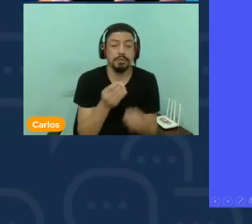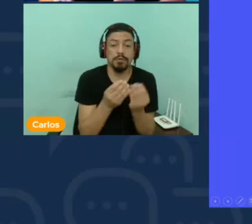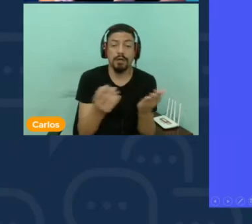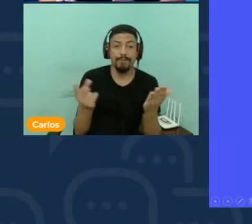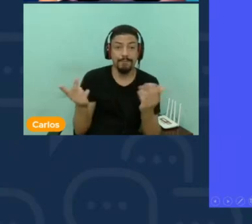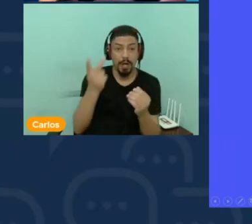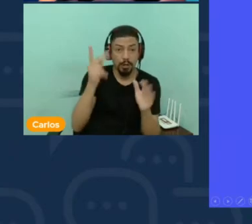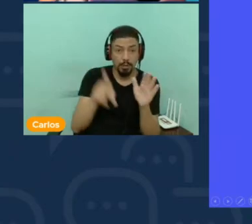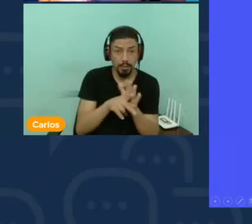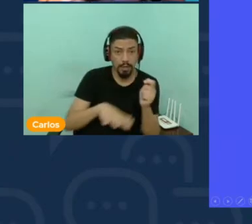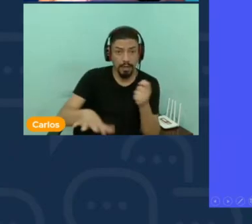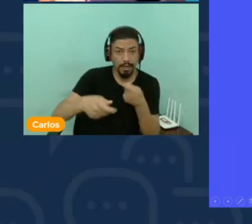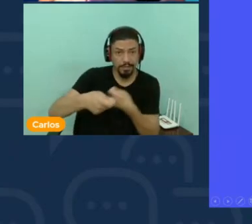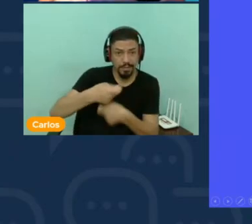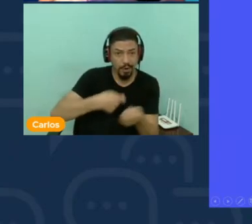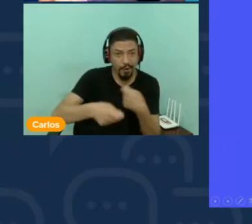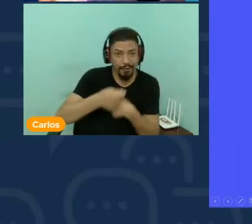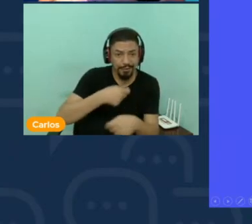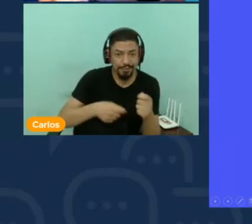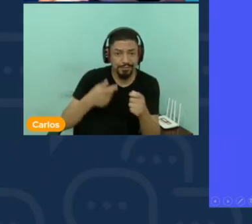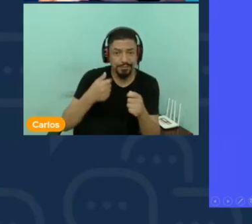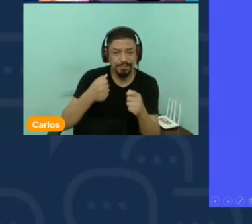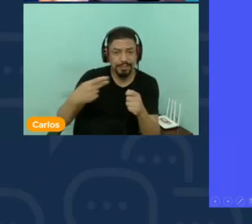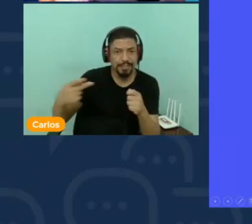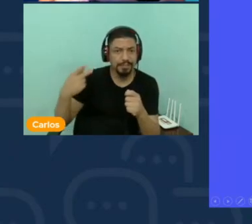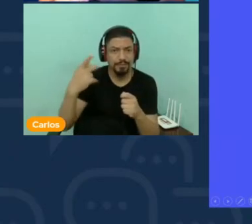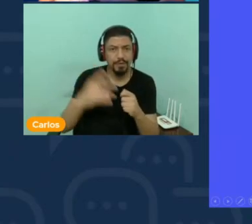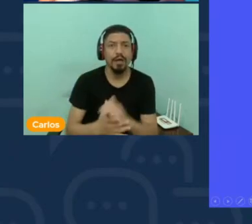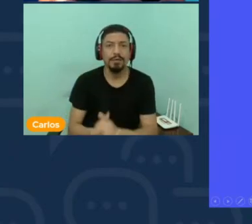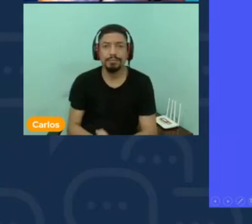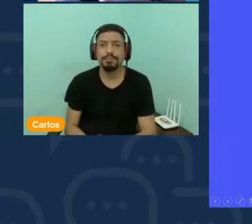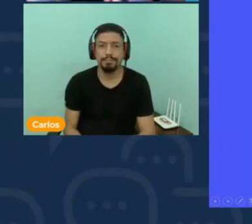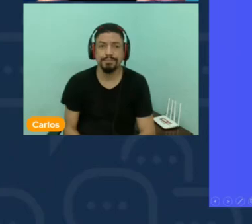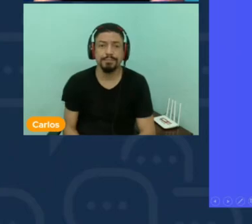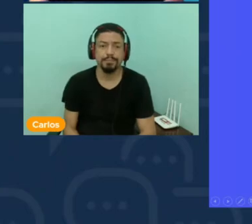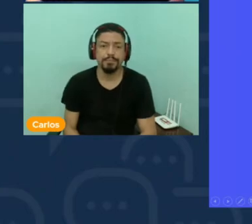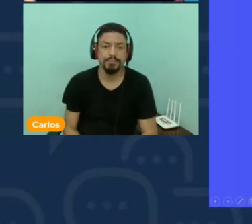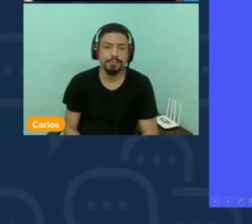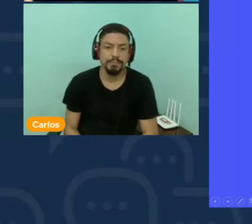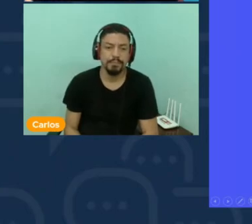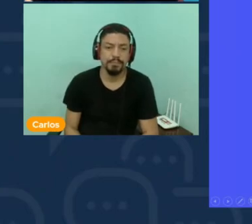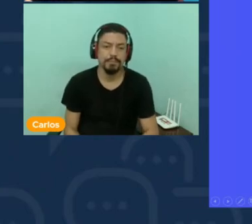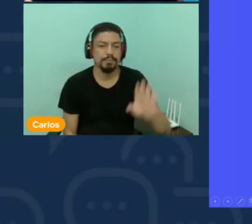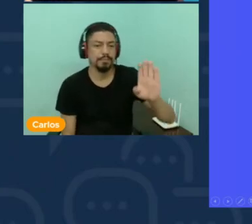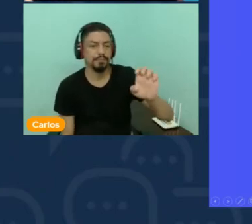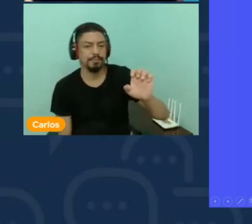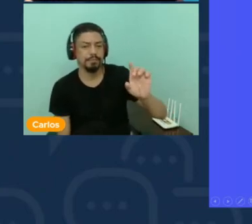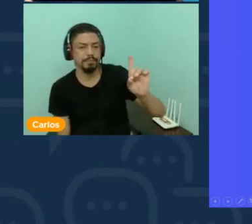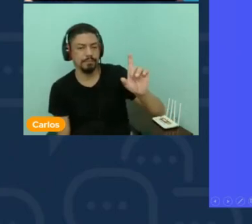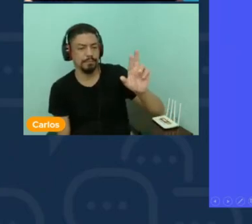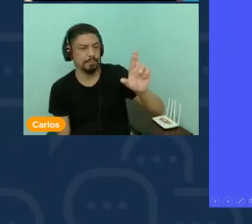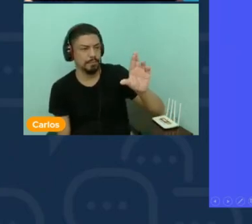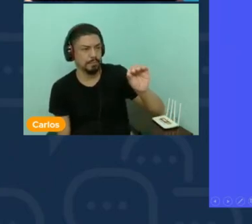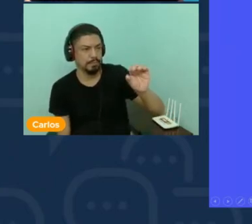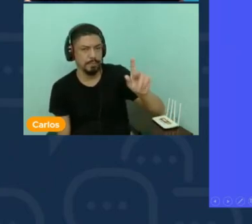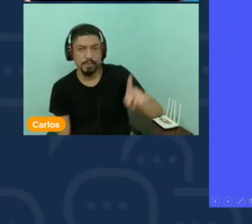seu negócio, para aquela sua aplicação. O Bedrock vai usar modelos